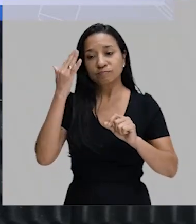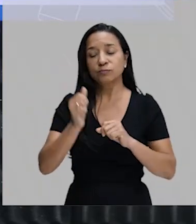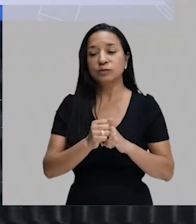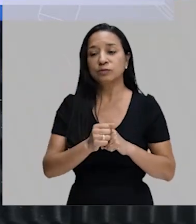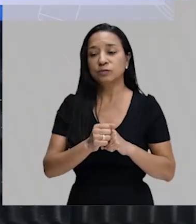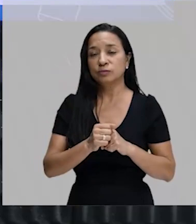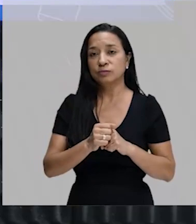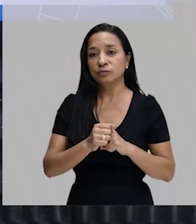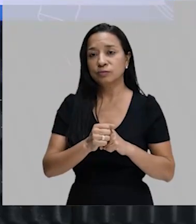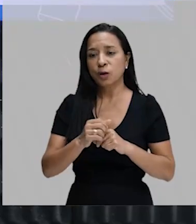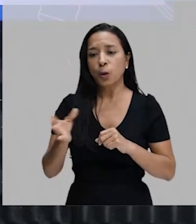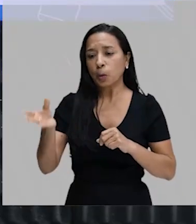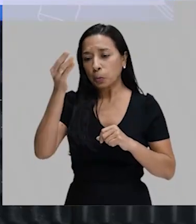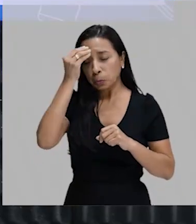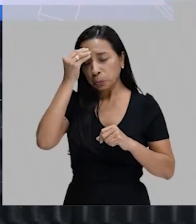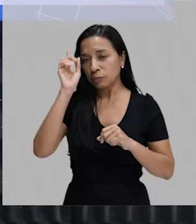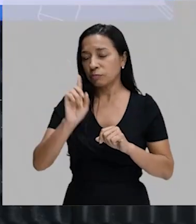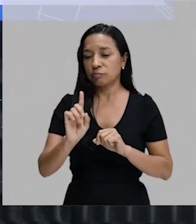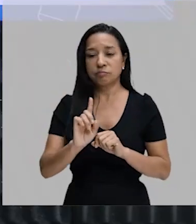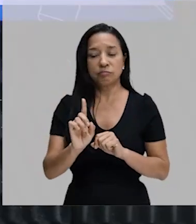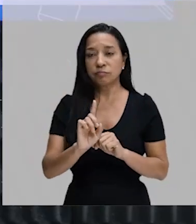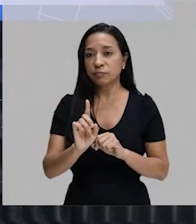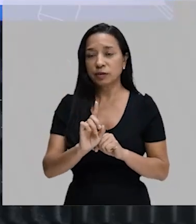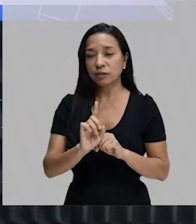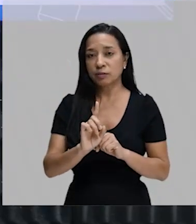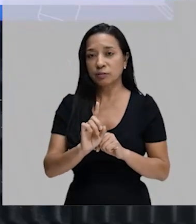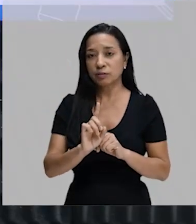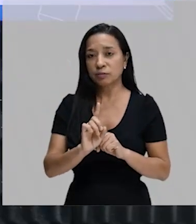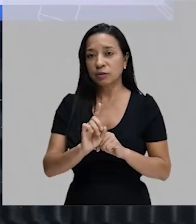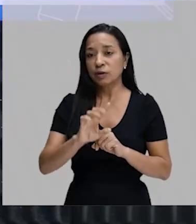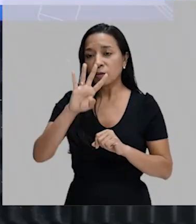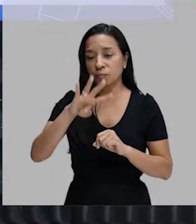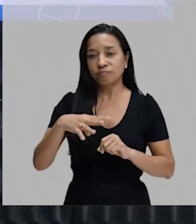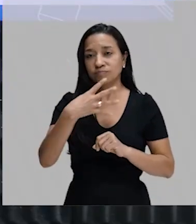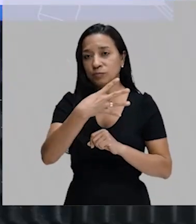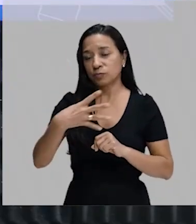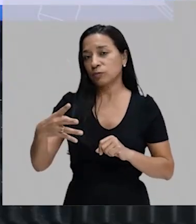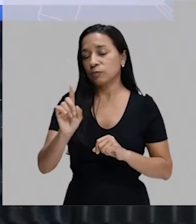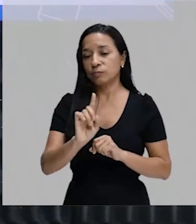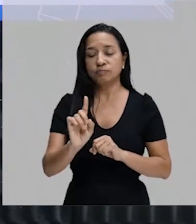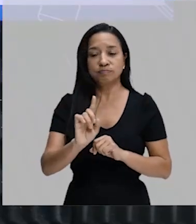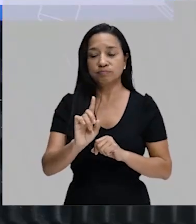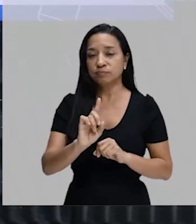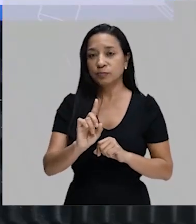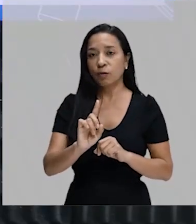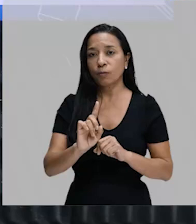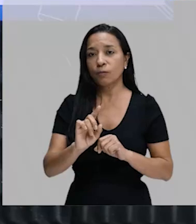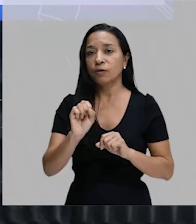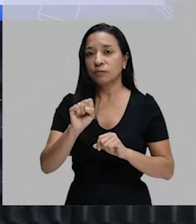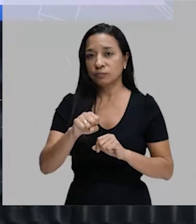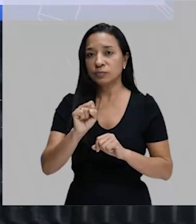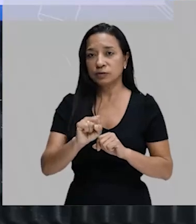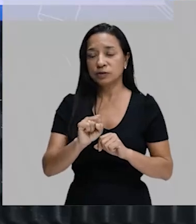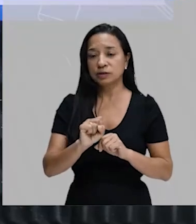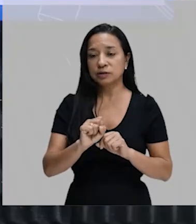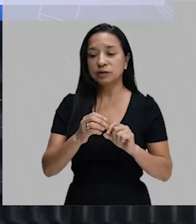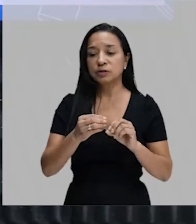se trata de decoreba, tá? Não é uma tabuada, não se trata de decoreba, mas sim